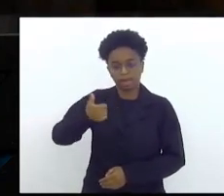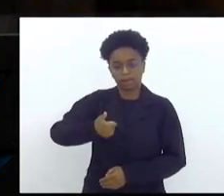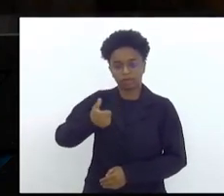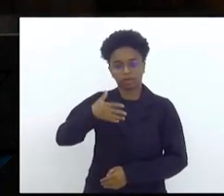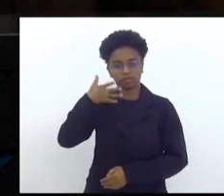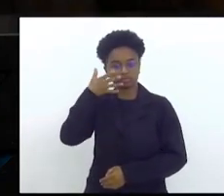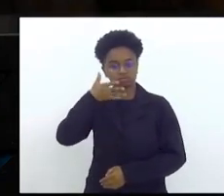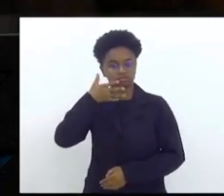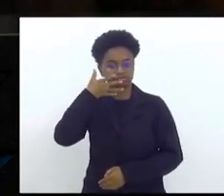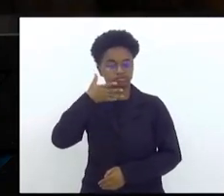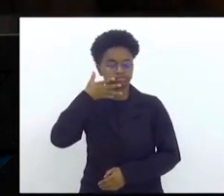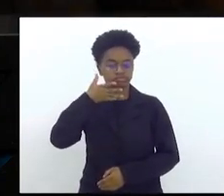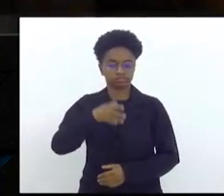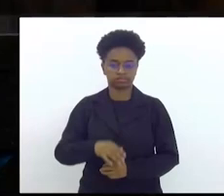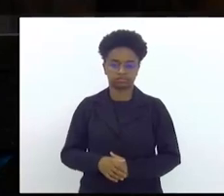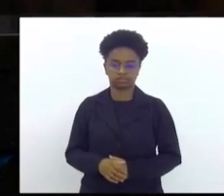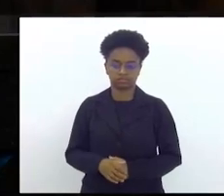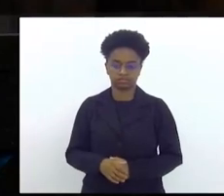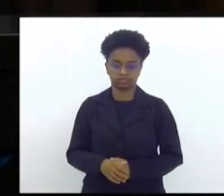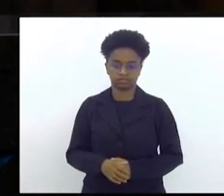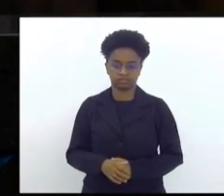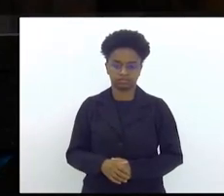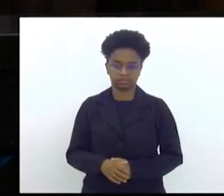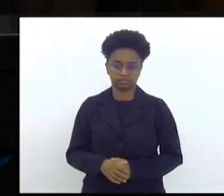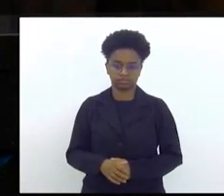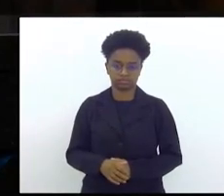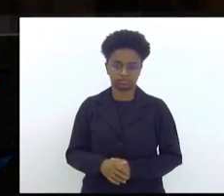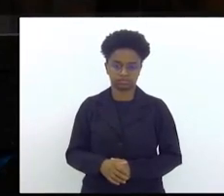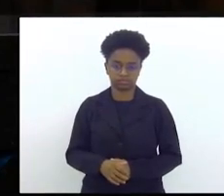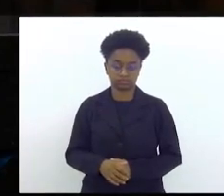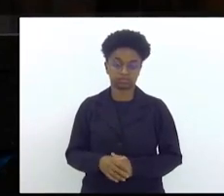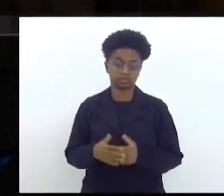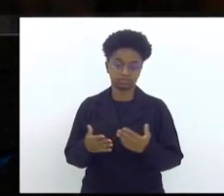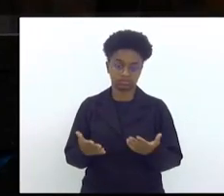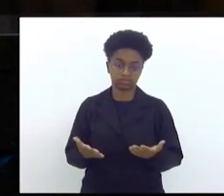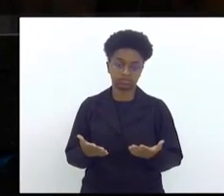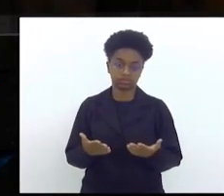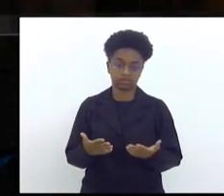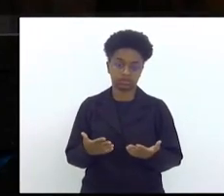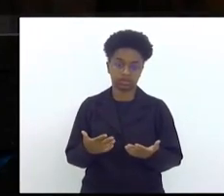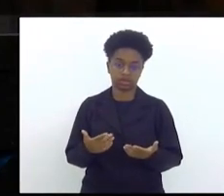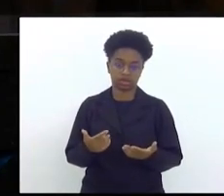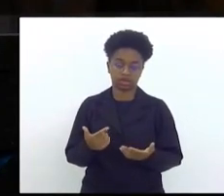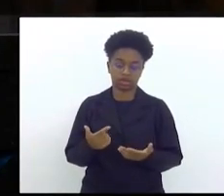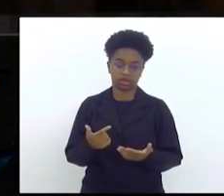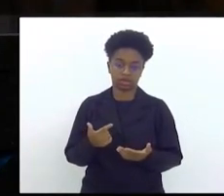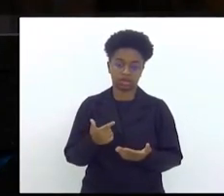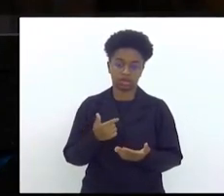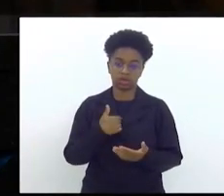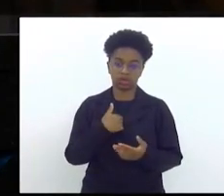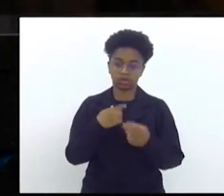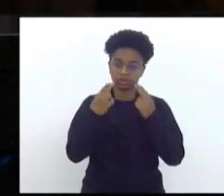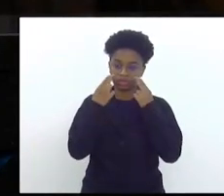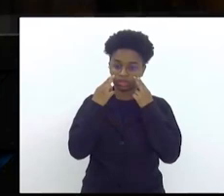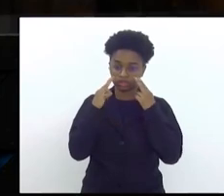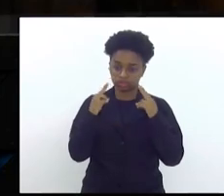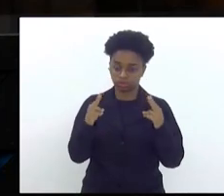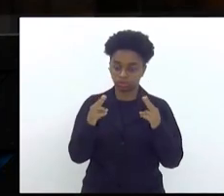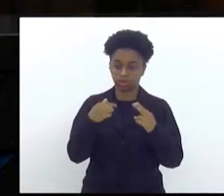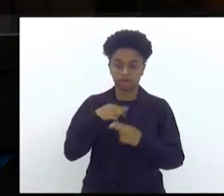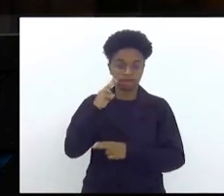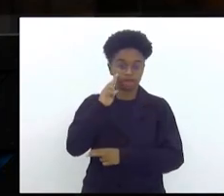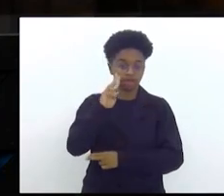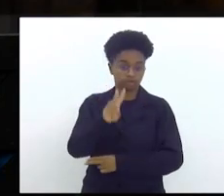falar E como foi fui testemunho ocular da